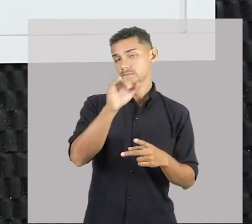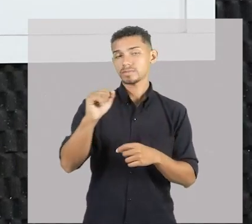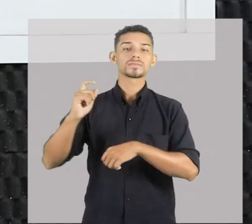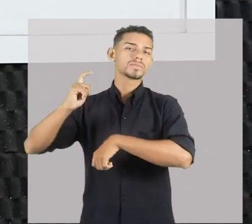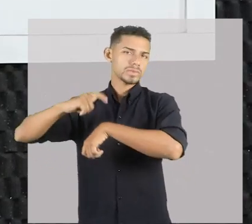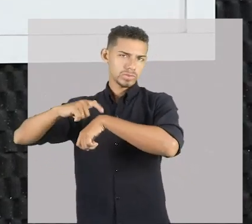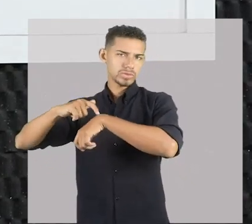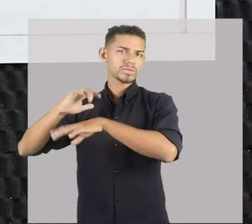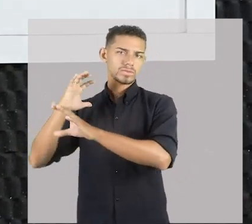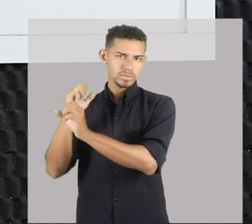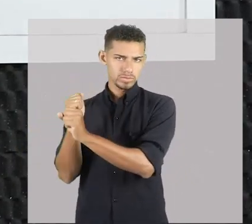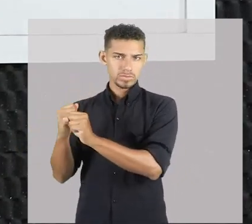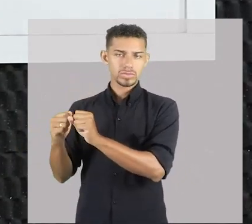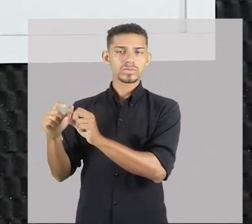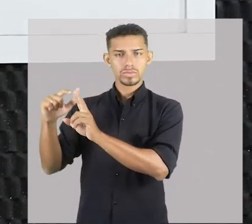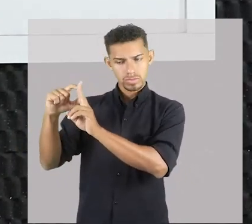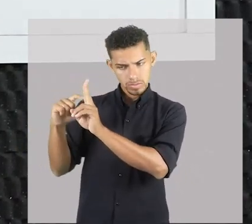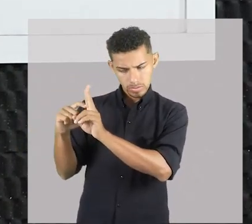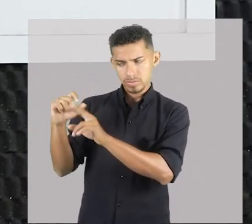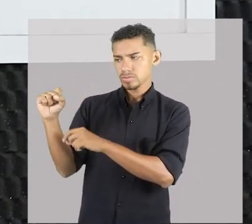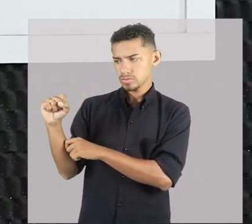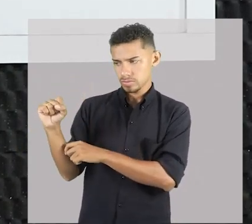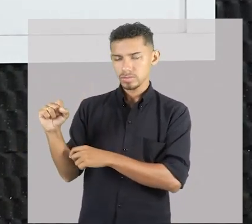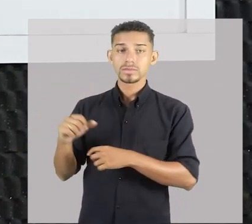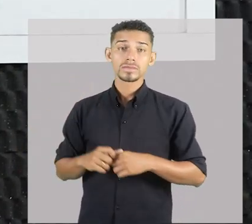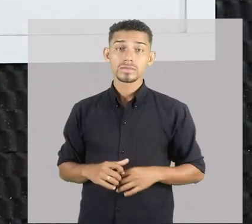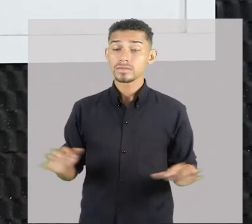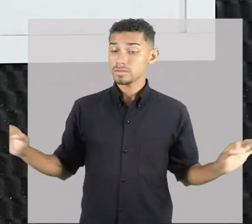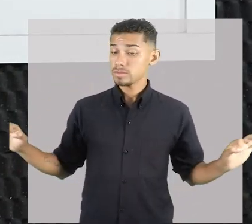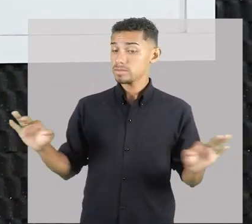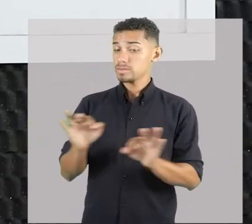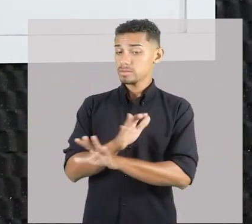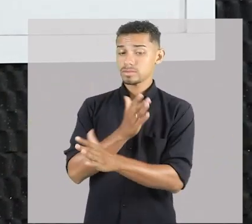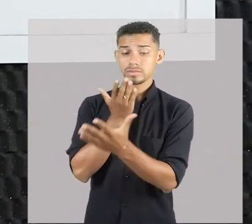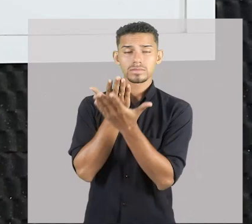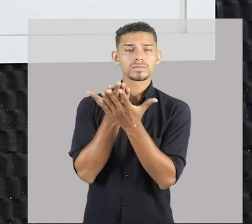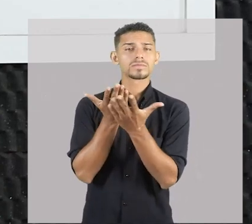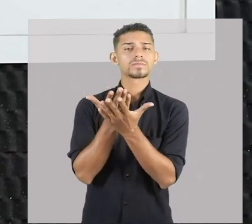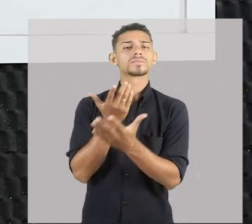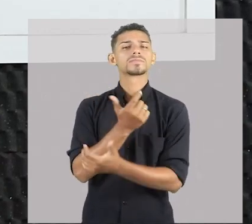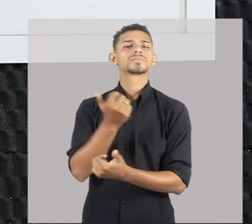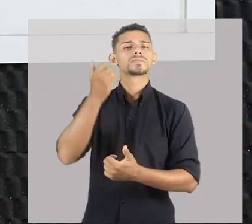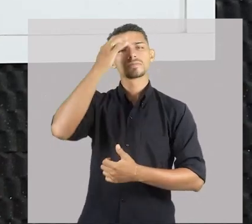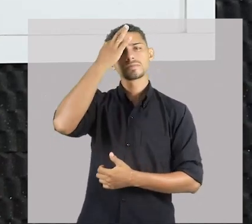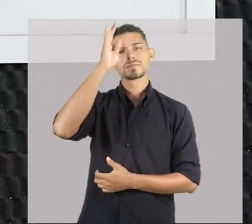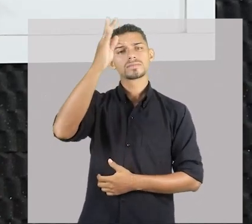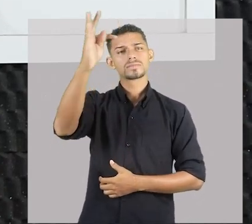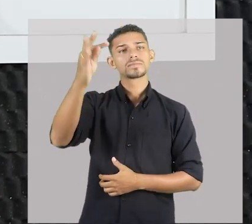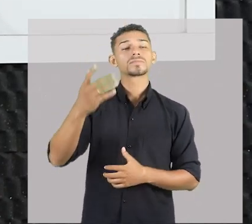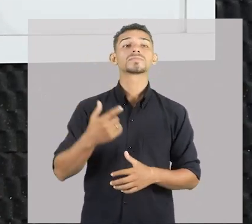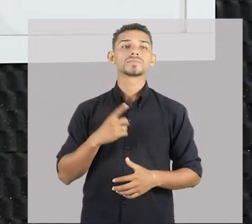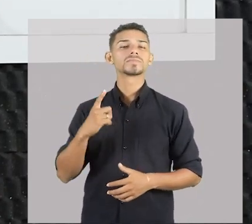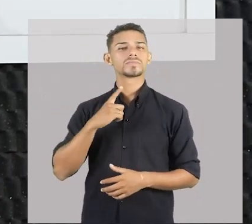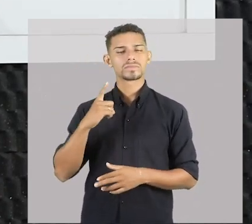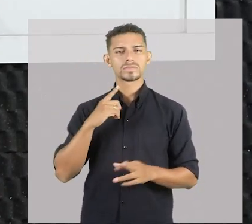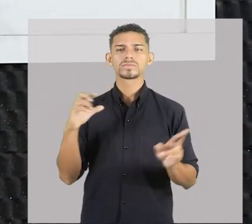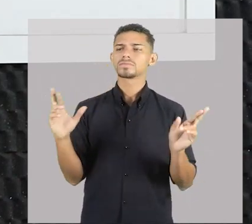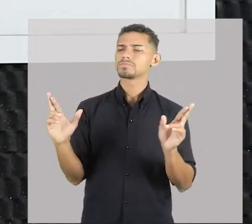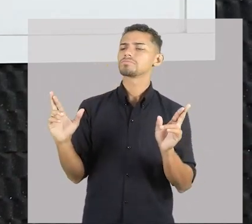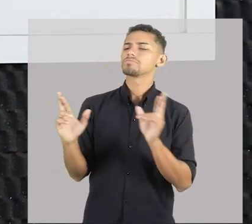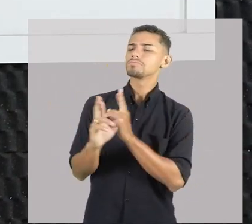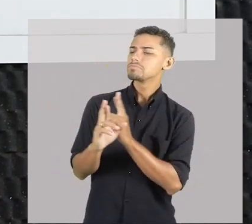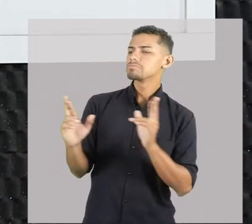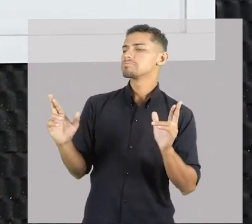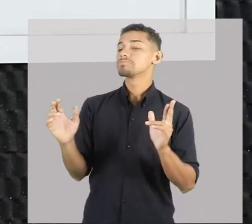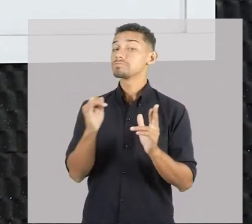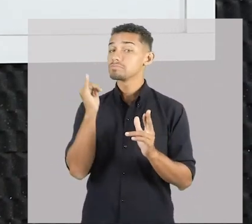segundos. Para a gente finalizar essa parte teórica, a gente tem essas relações importantes aqui,